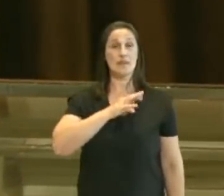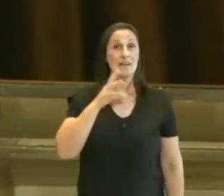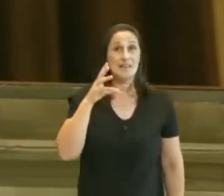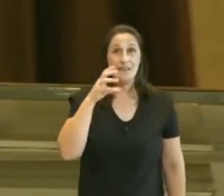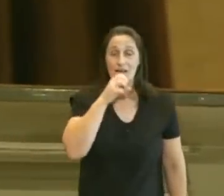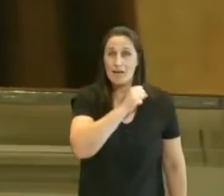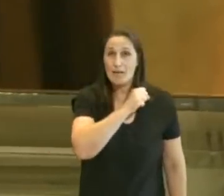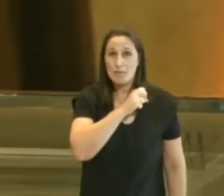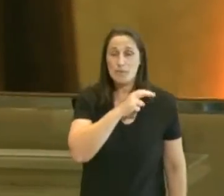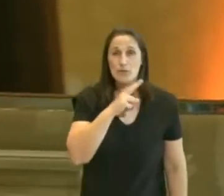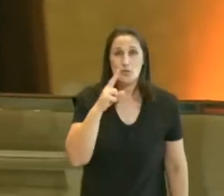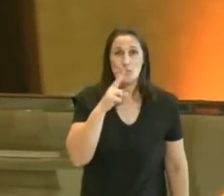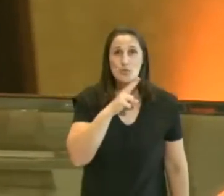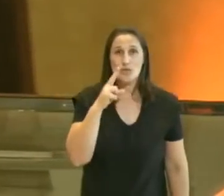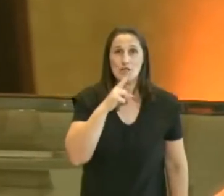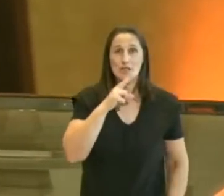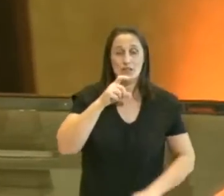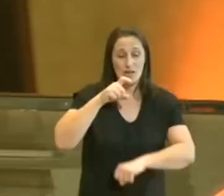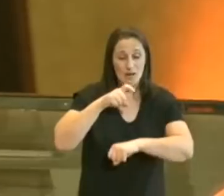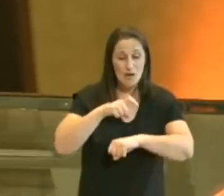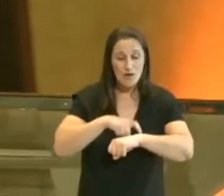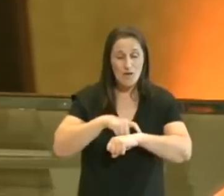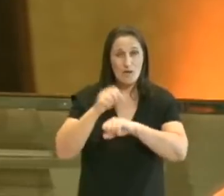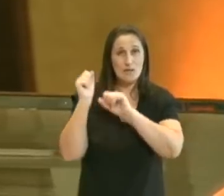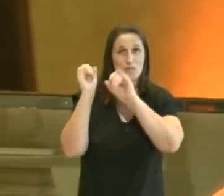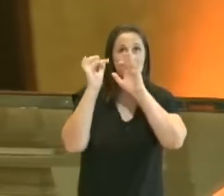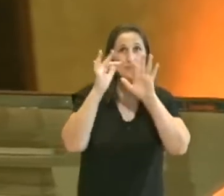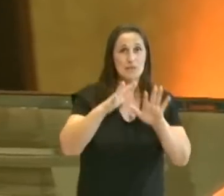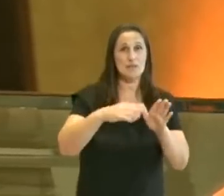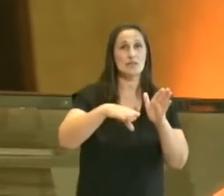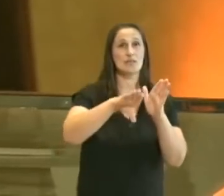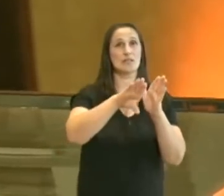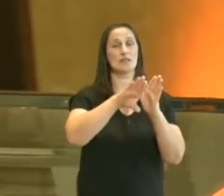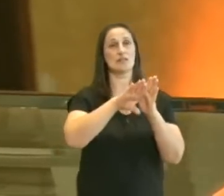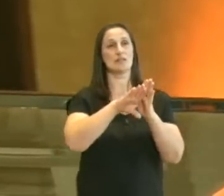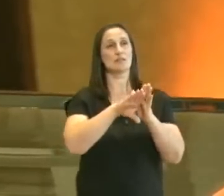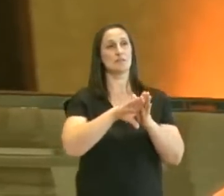corra, a hora da bênção chegou.